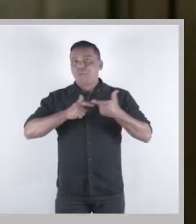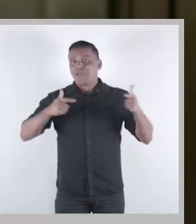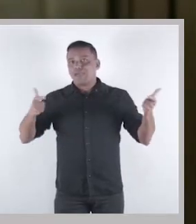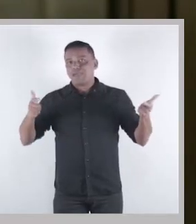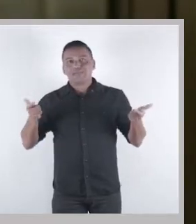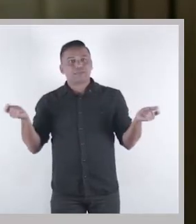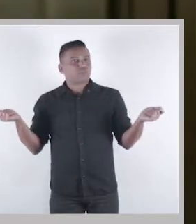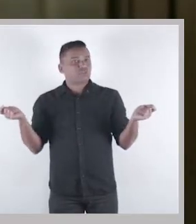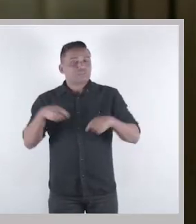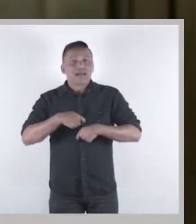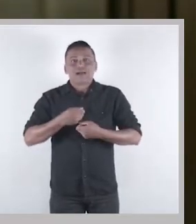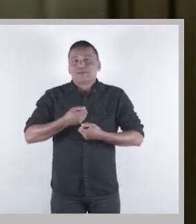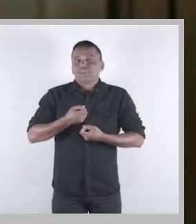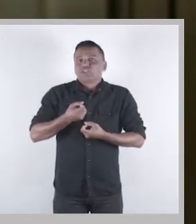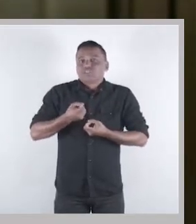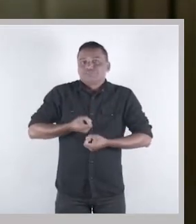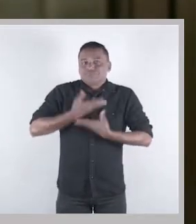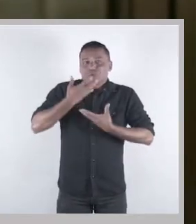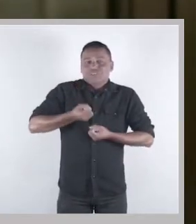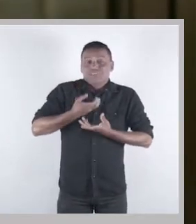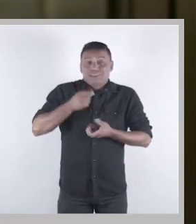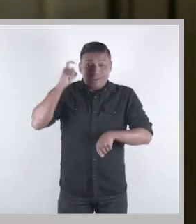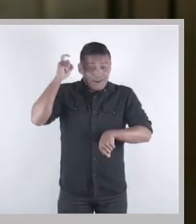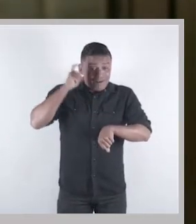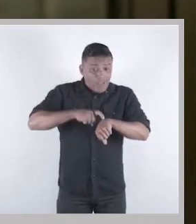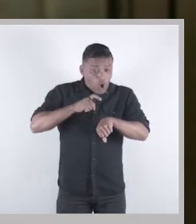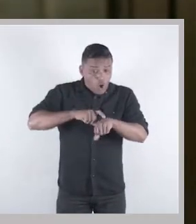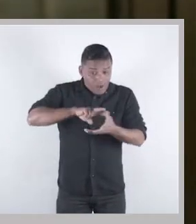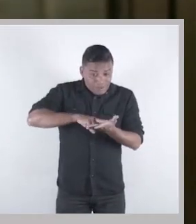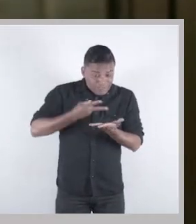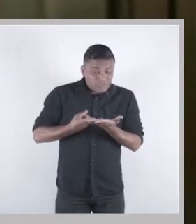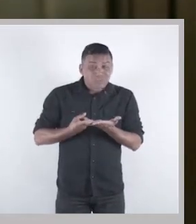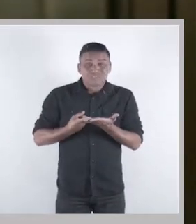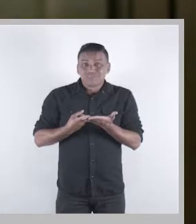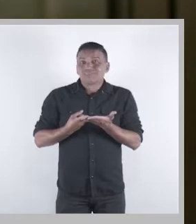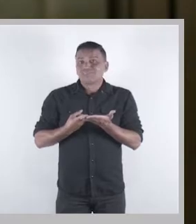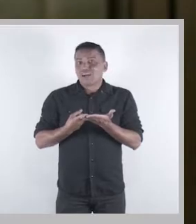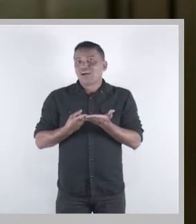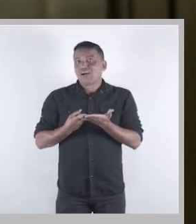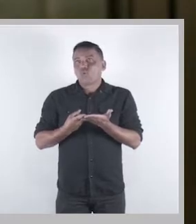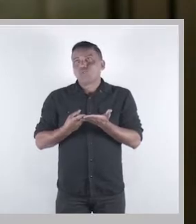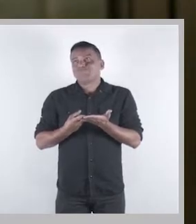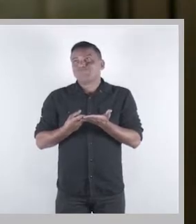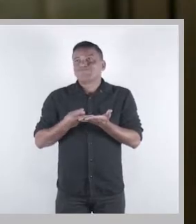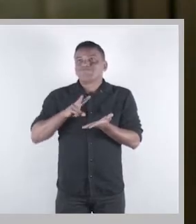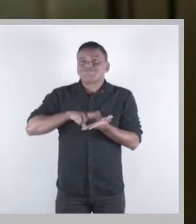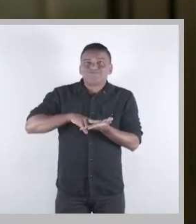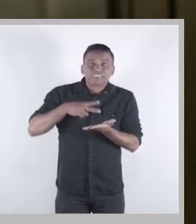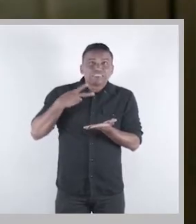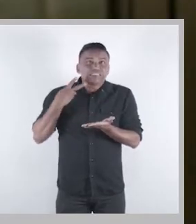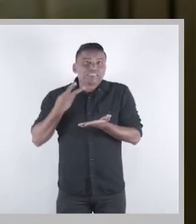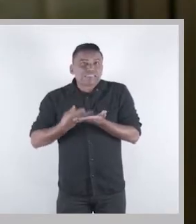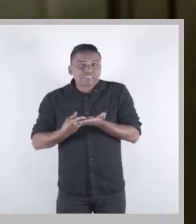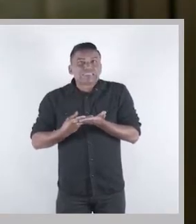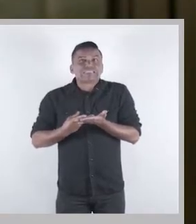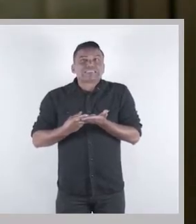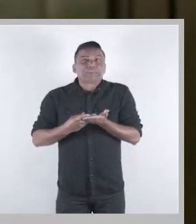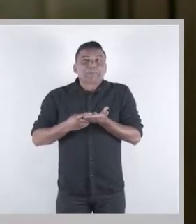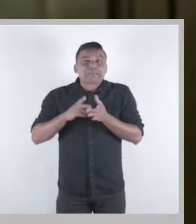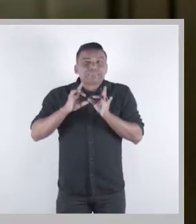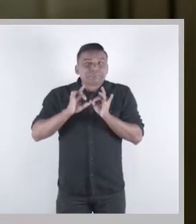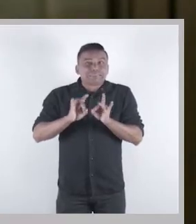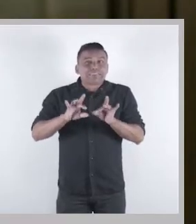torna a tradição é mais específica né tem que ter um cuidado maior em relação ao